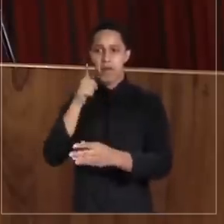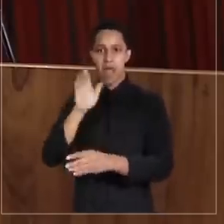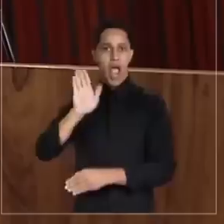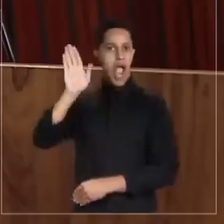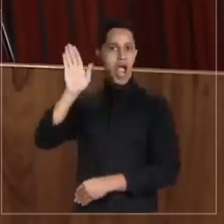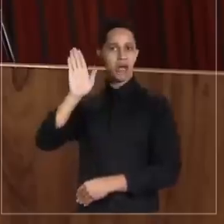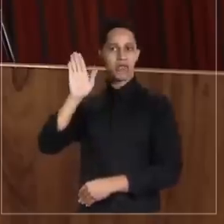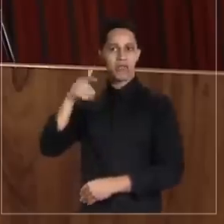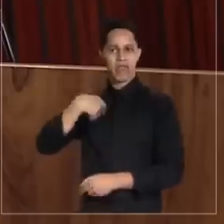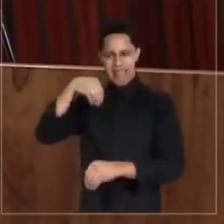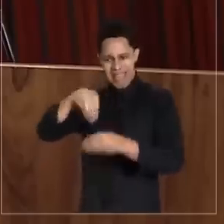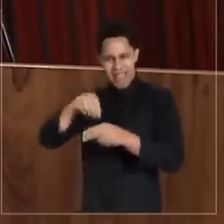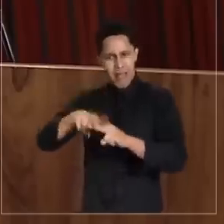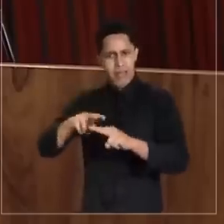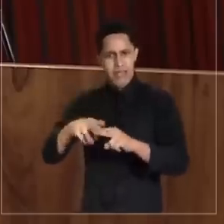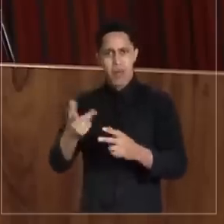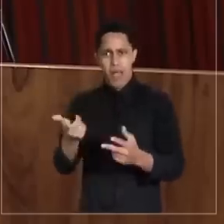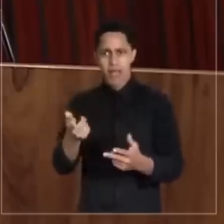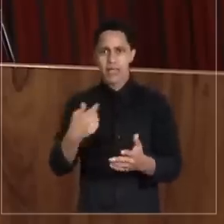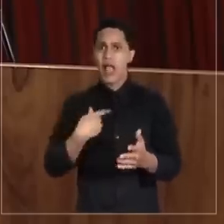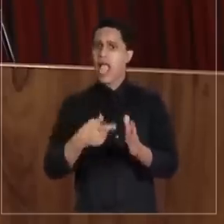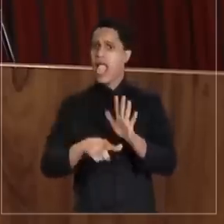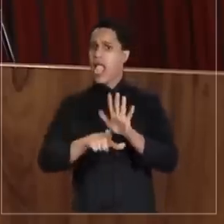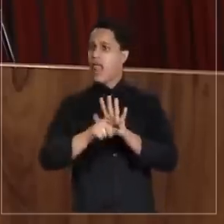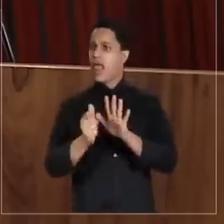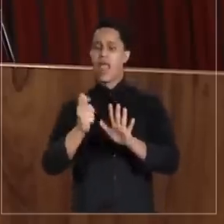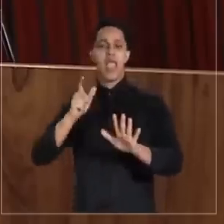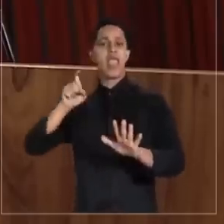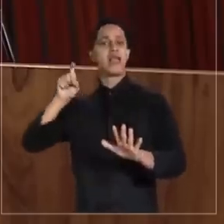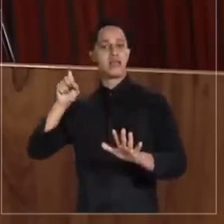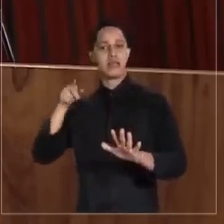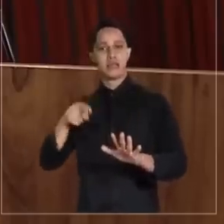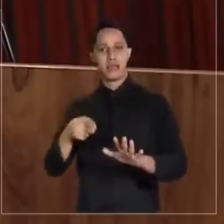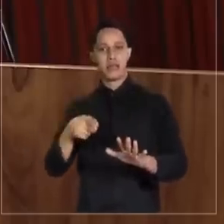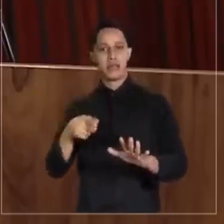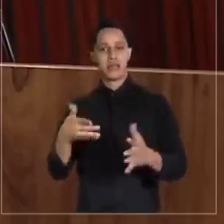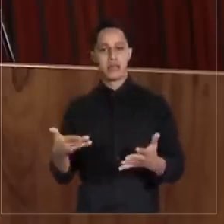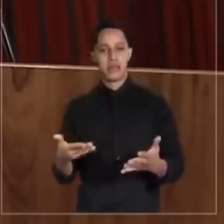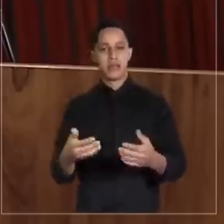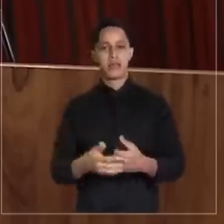E só para fazer a lembrança deste estado